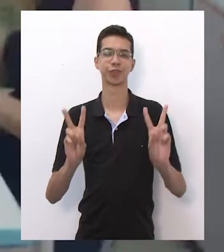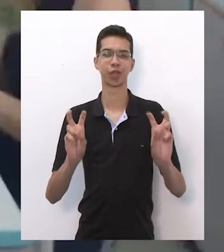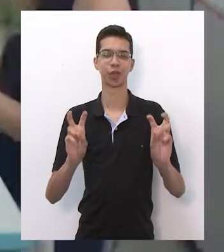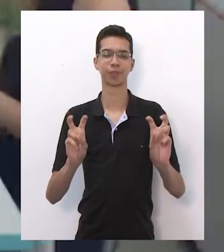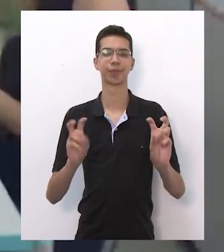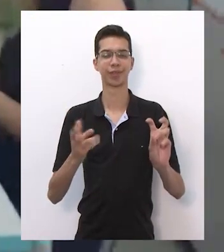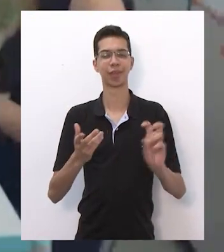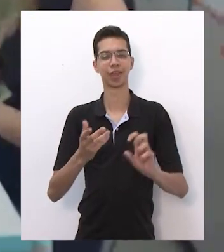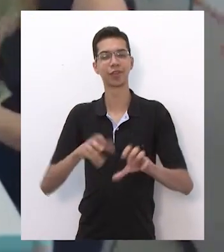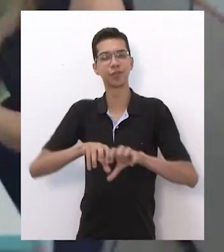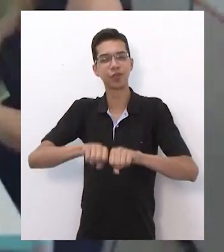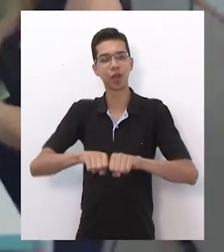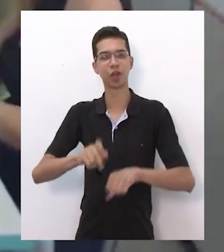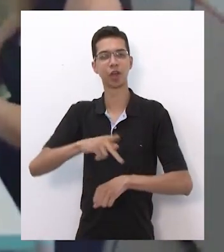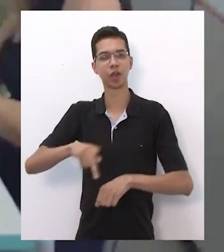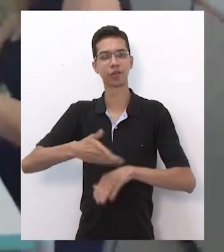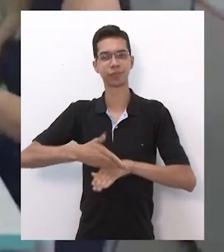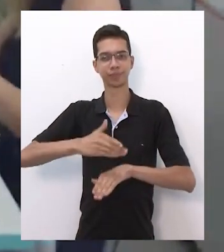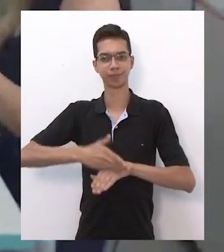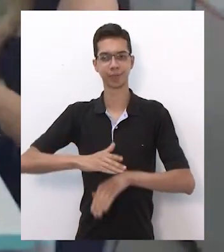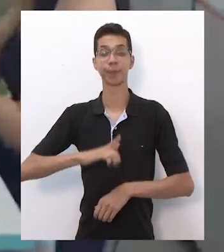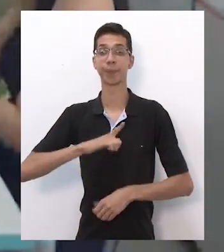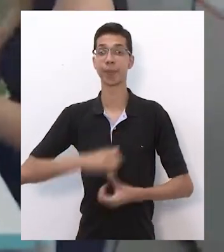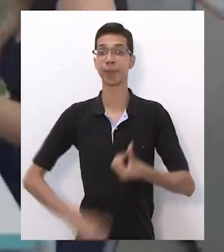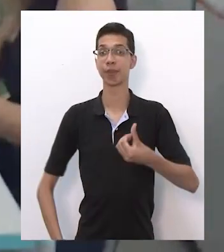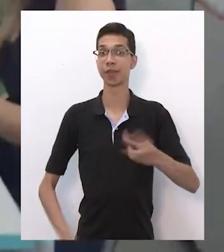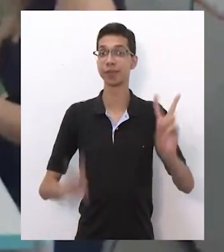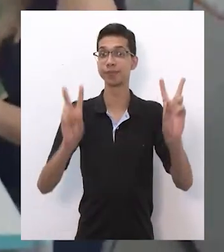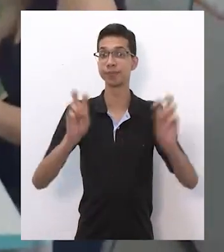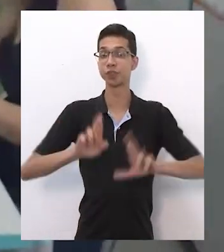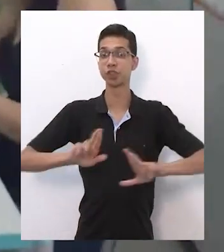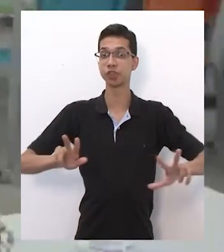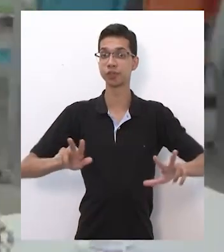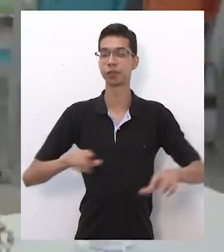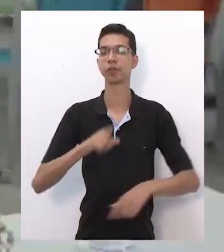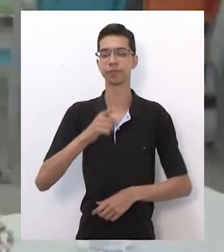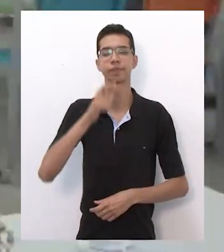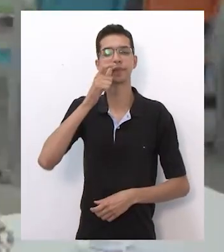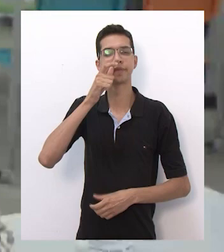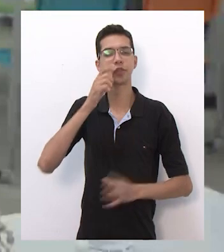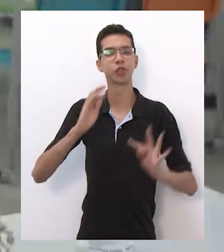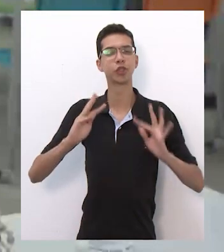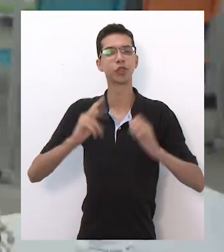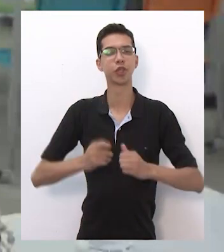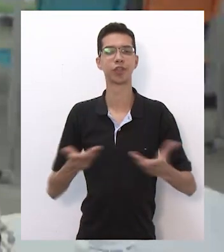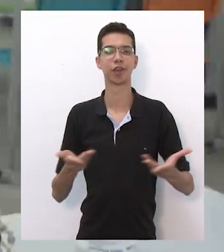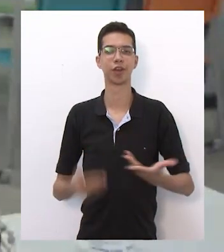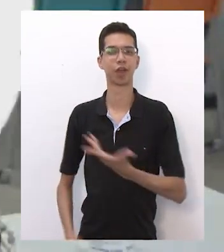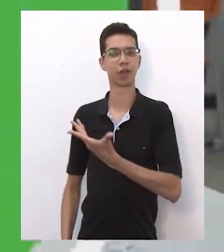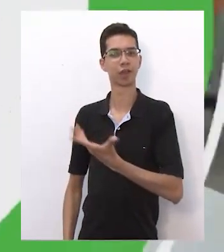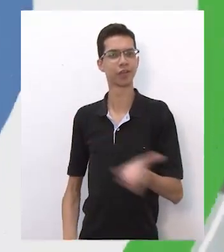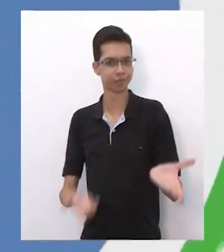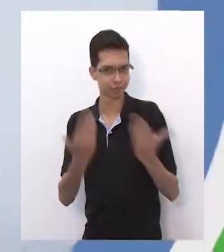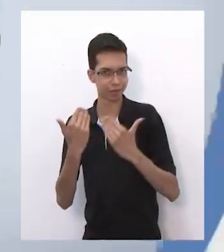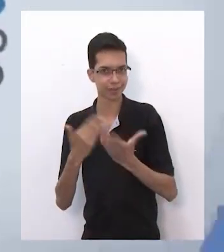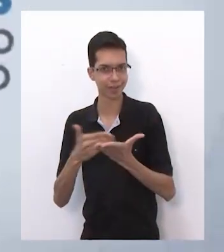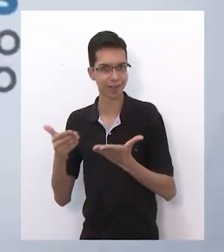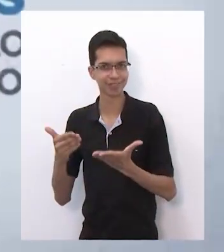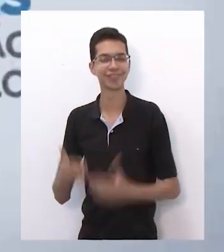de inovação passará por 6 temas diferentes e você vai acompanhar todos por aqui. Vamos nessa?